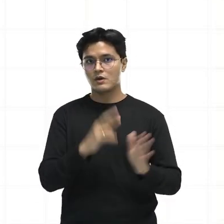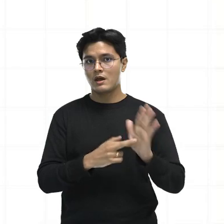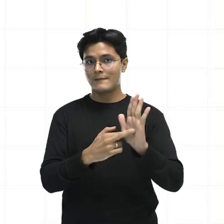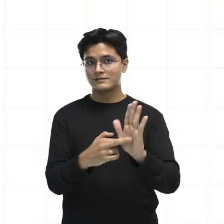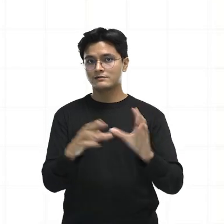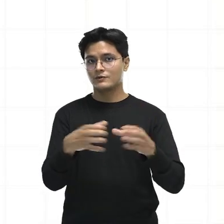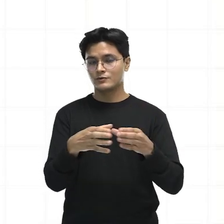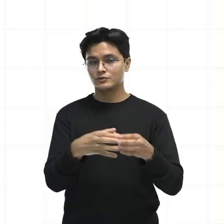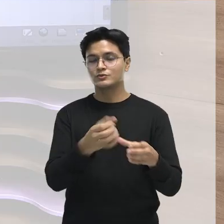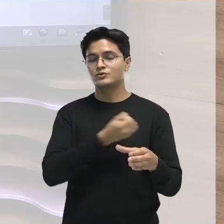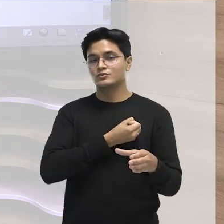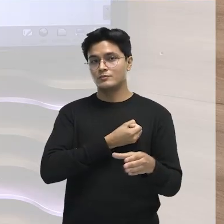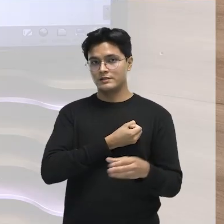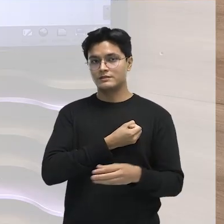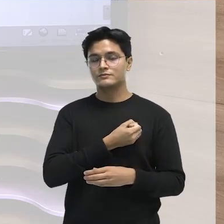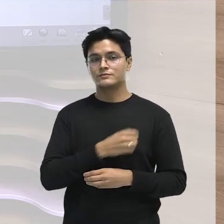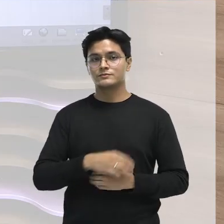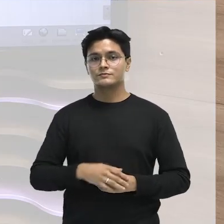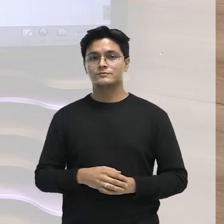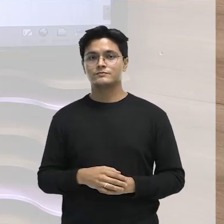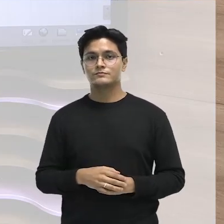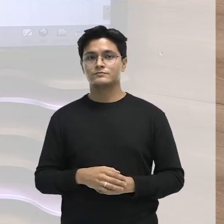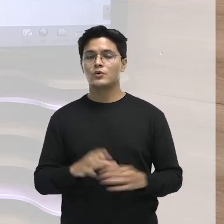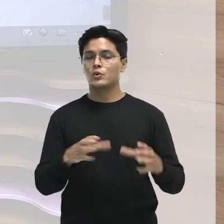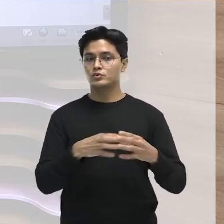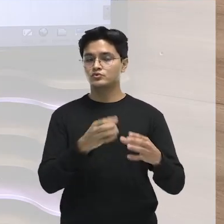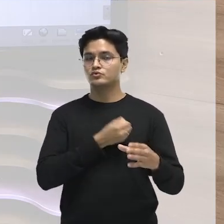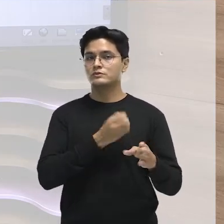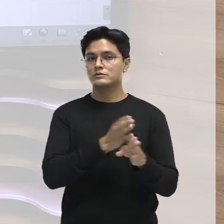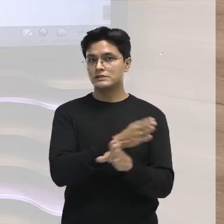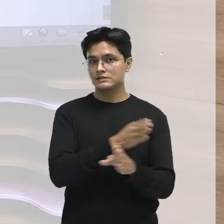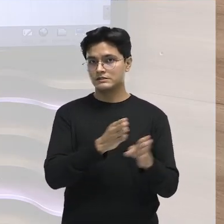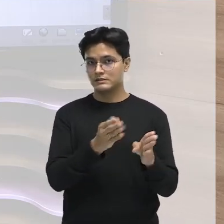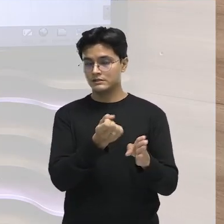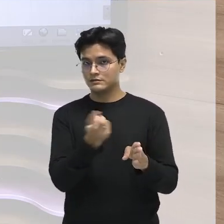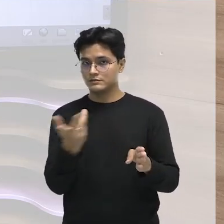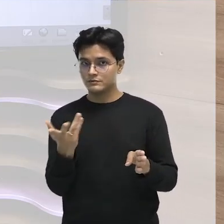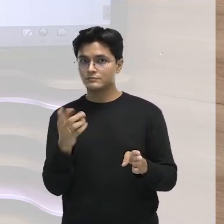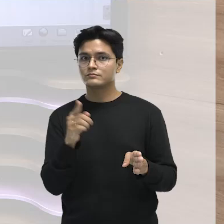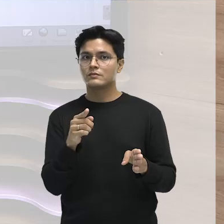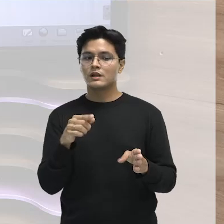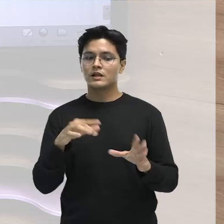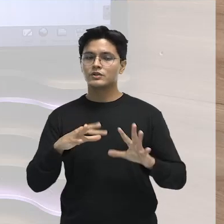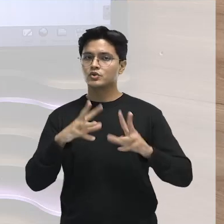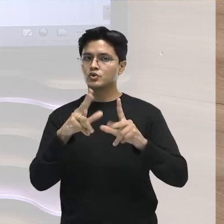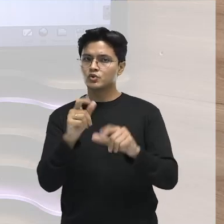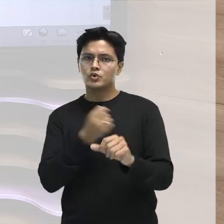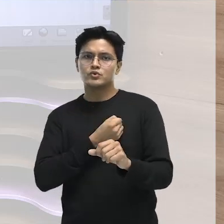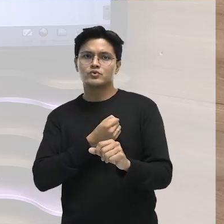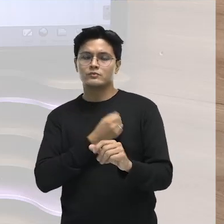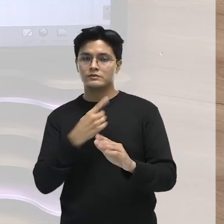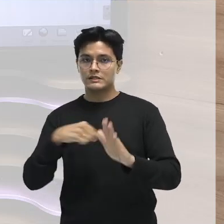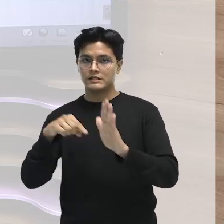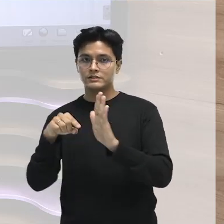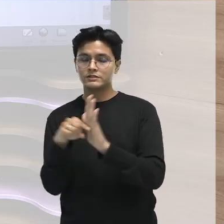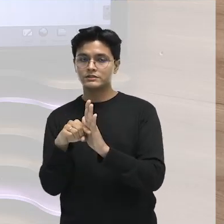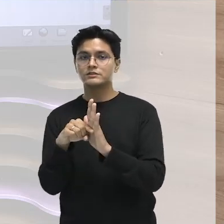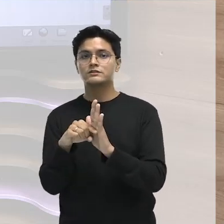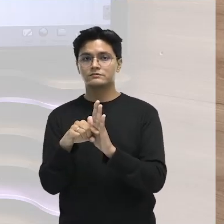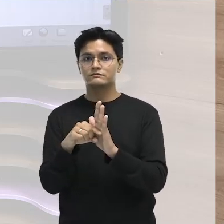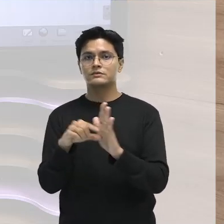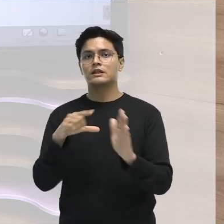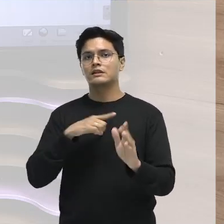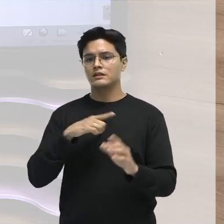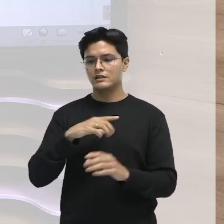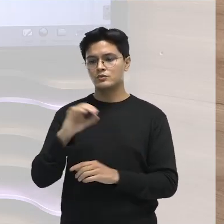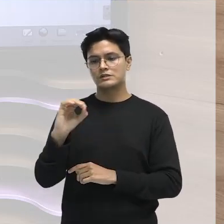conjunto numérico, um conjunto dos números inteiros, por exemplo, então a gente coloca ali todos os números negativos, aí passa